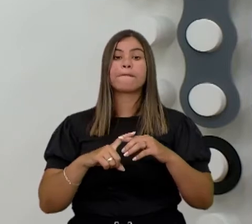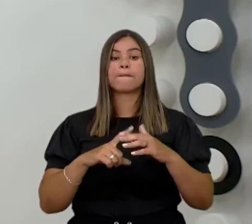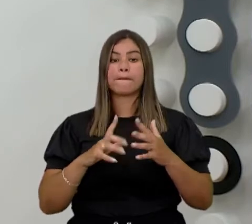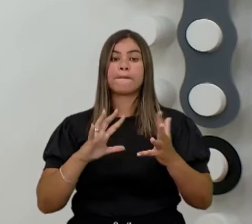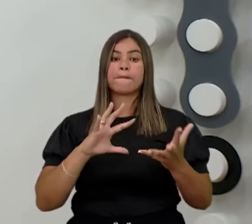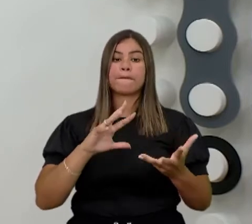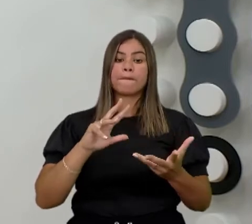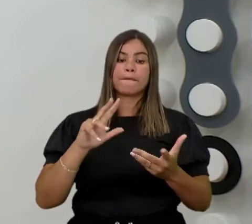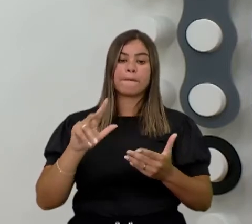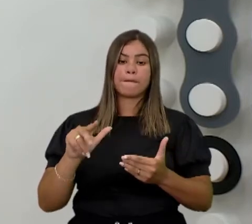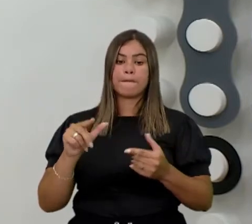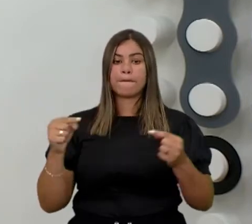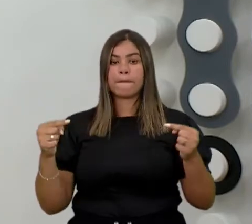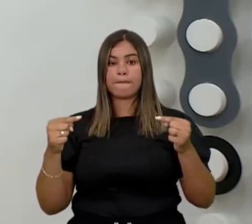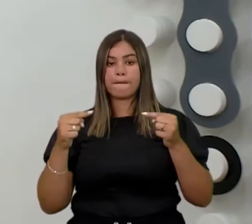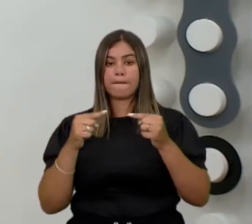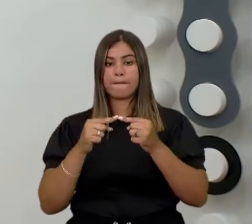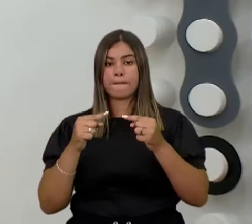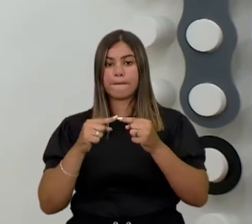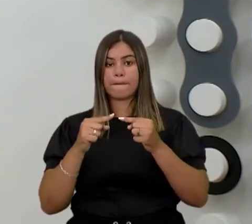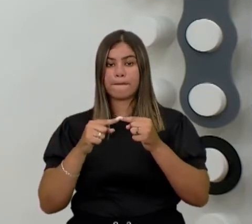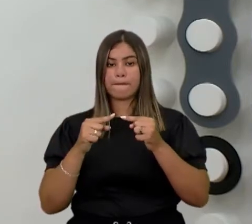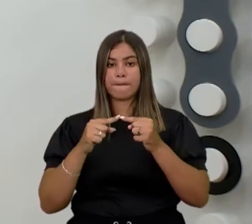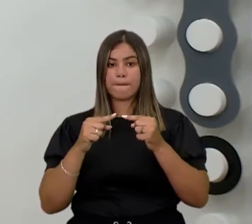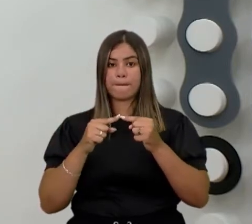aí, em relação ao